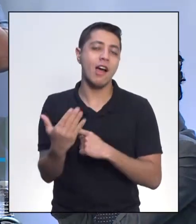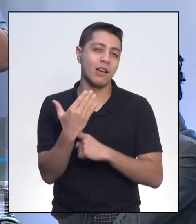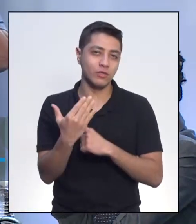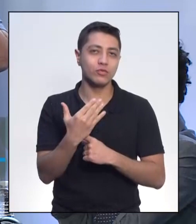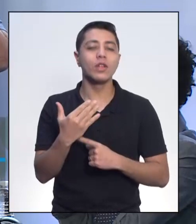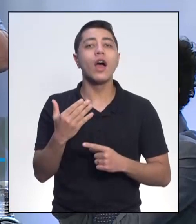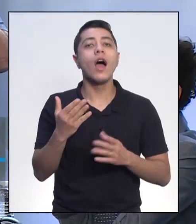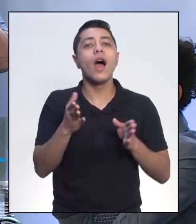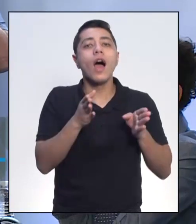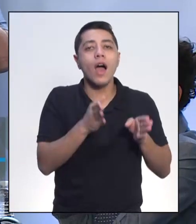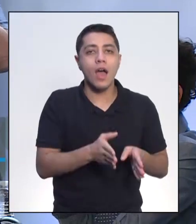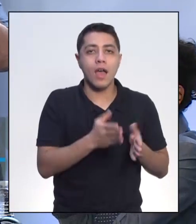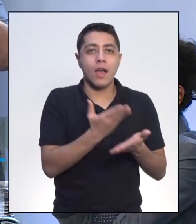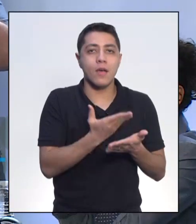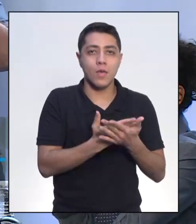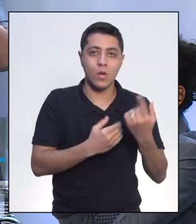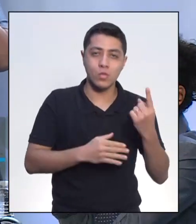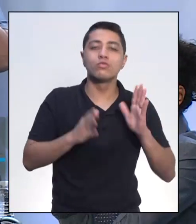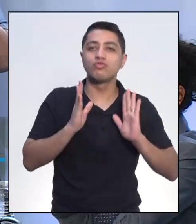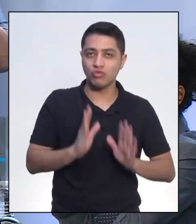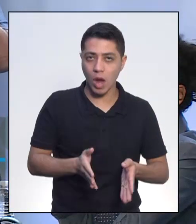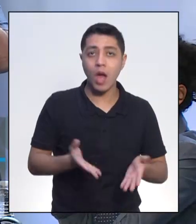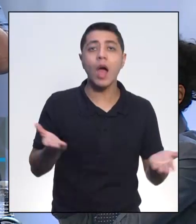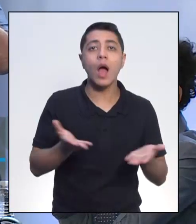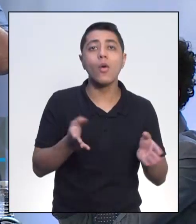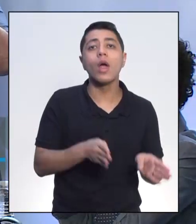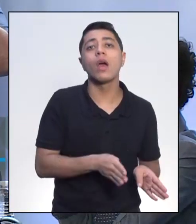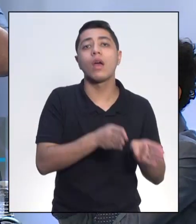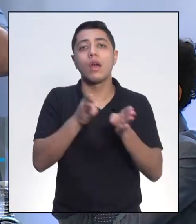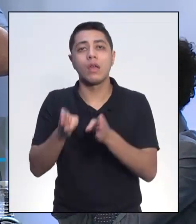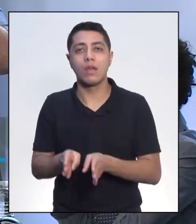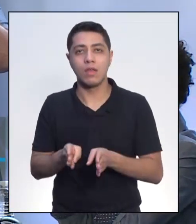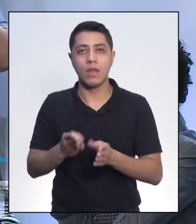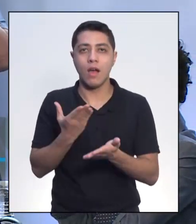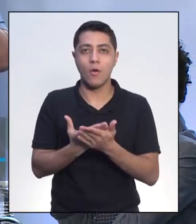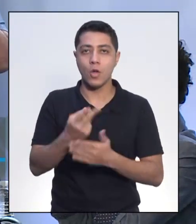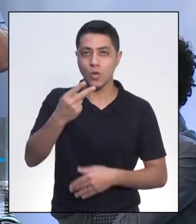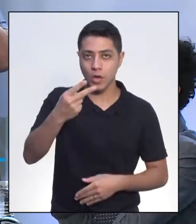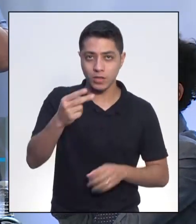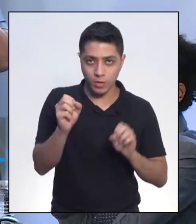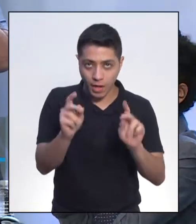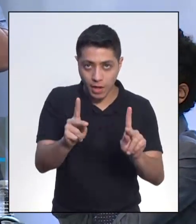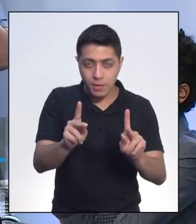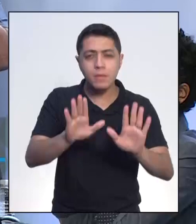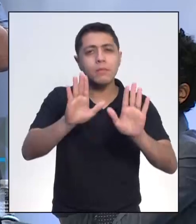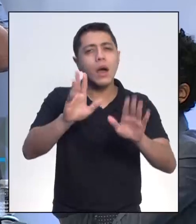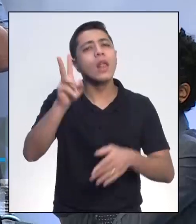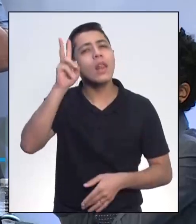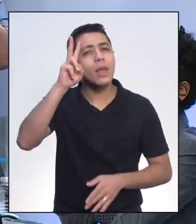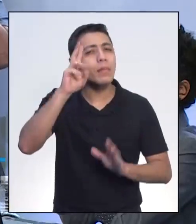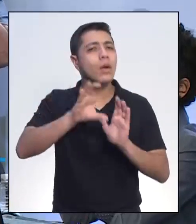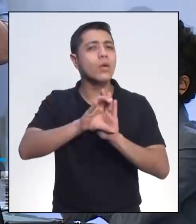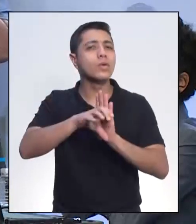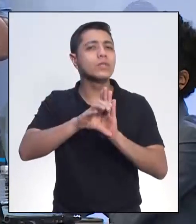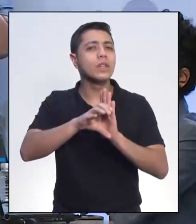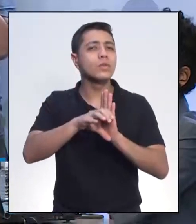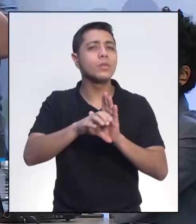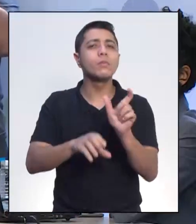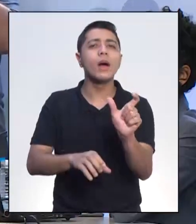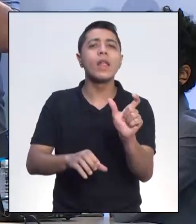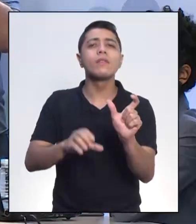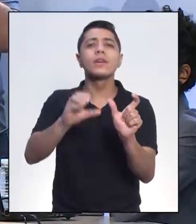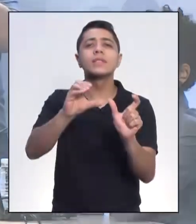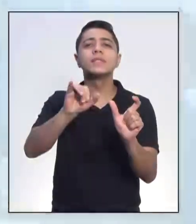gente continuar, a gente vai relembrar o que vocês viram no conceito do que é a civilização. Tá? Então, vamos lá, acompanhe na tela